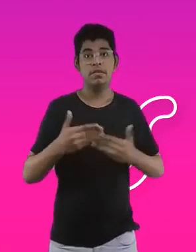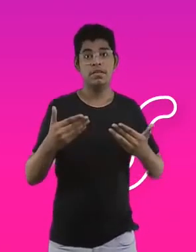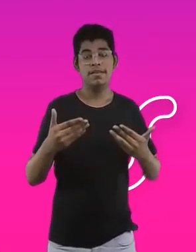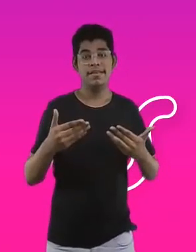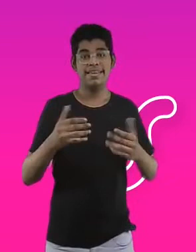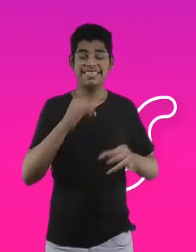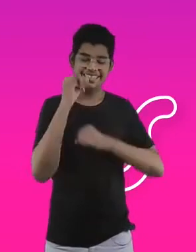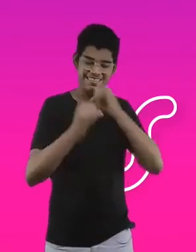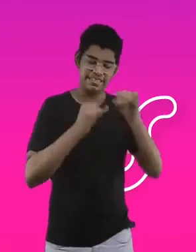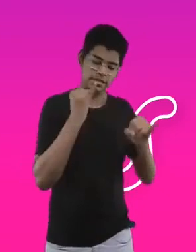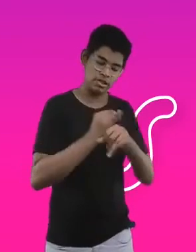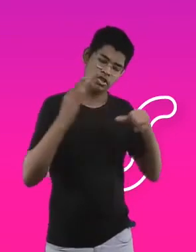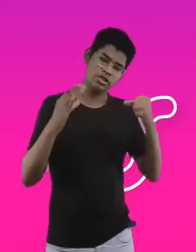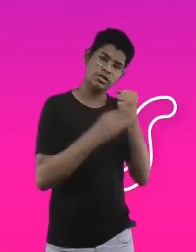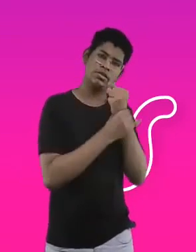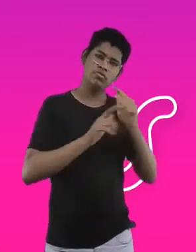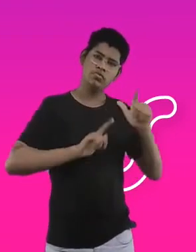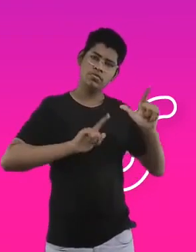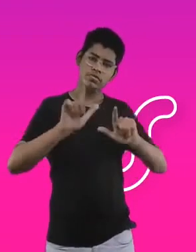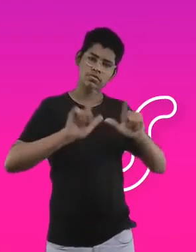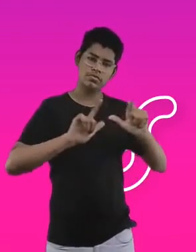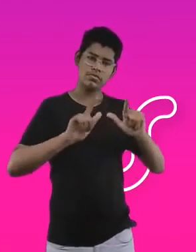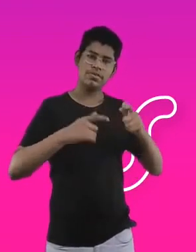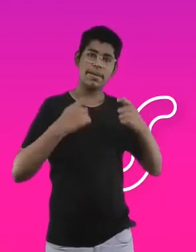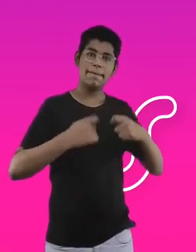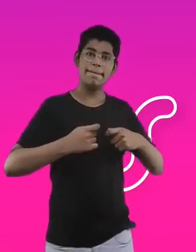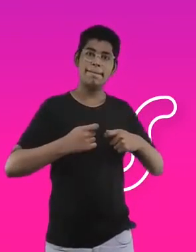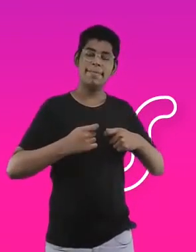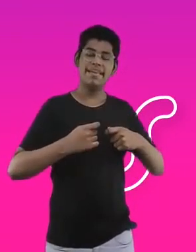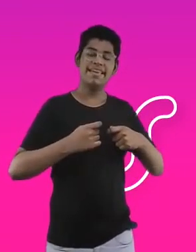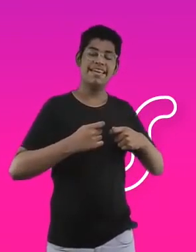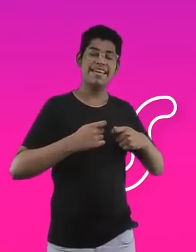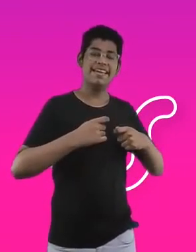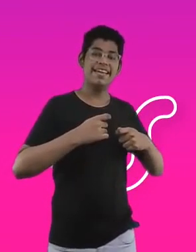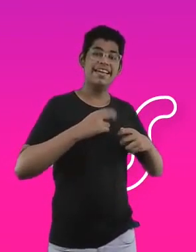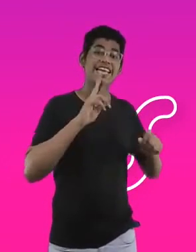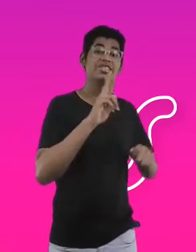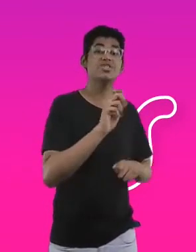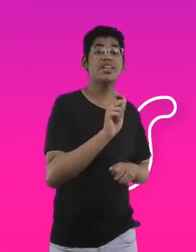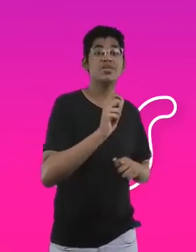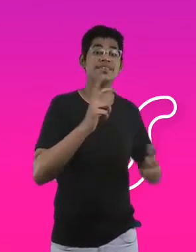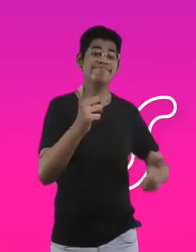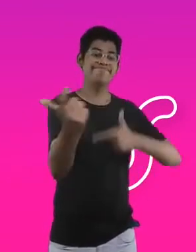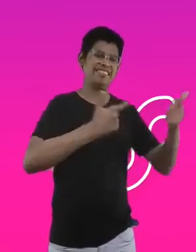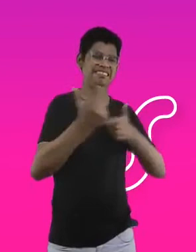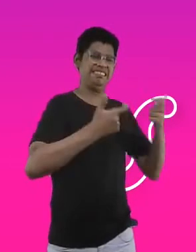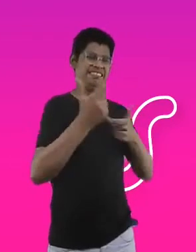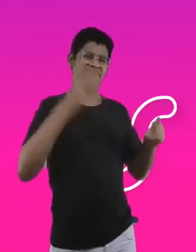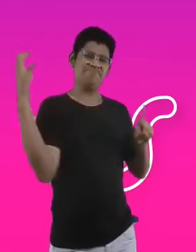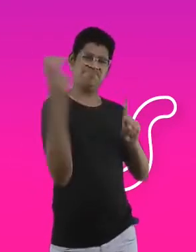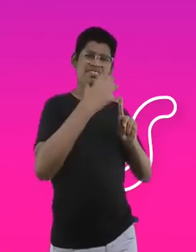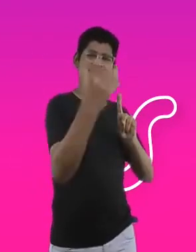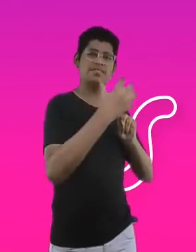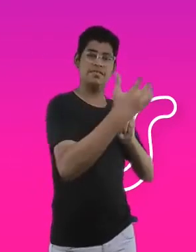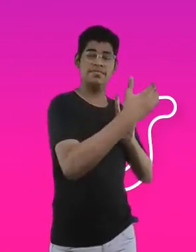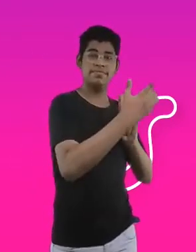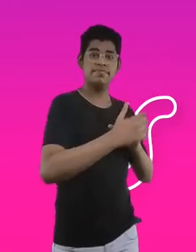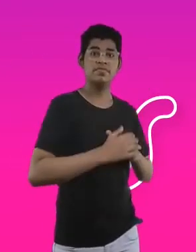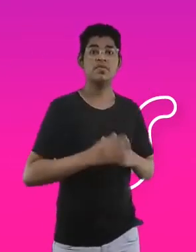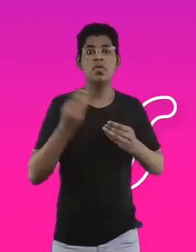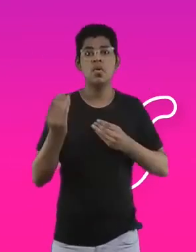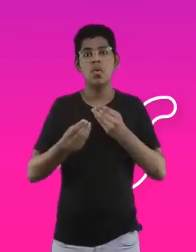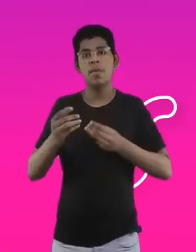leva a ataques e manifestações de ódio. Como que os brancos conseguem abrir espaço para que os negros ocupem os